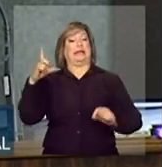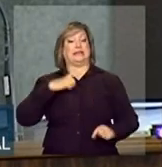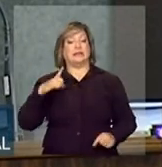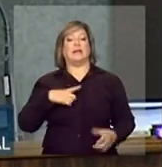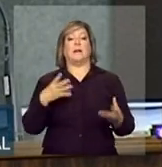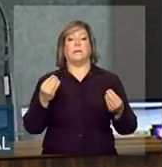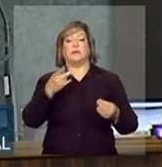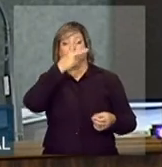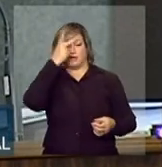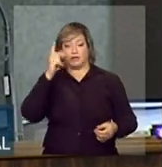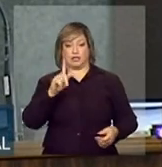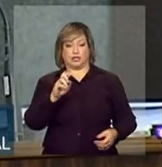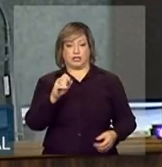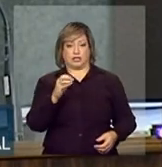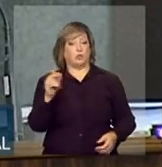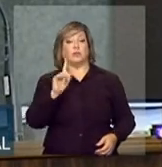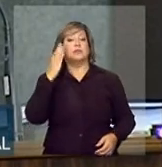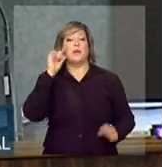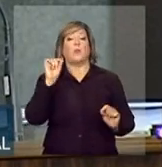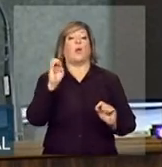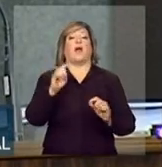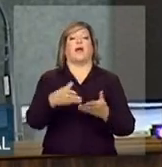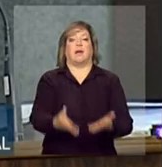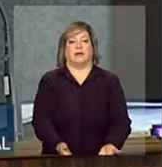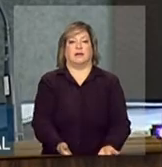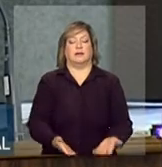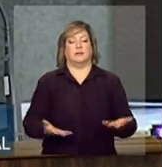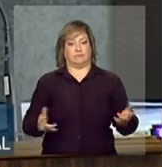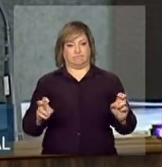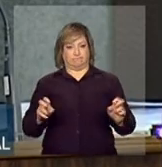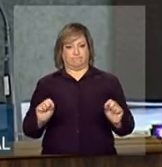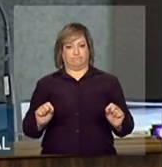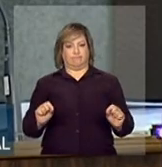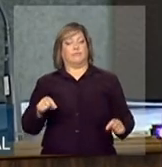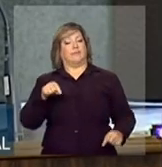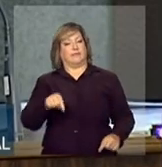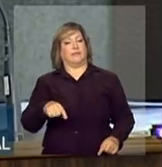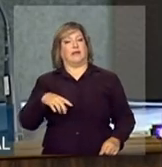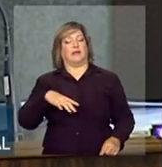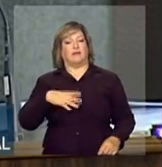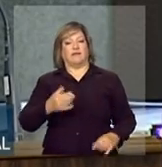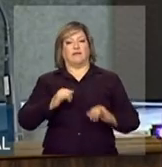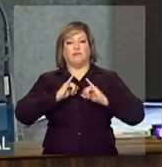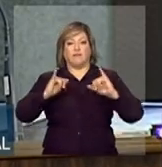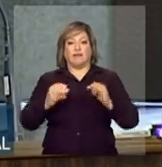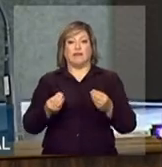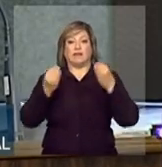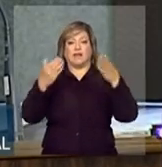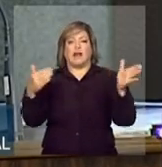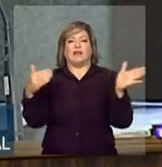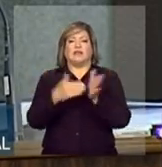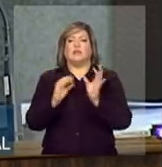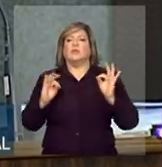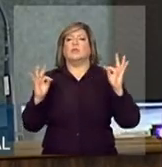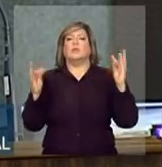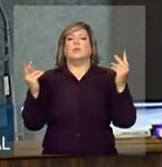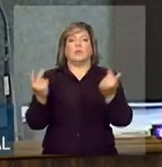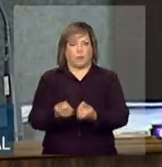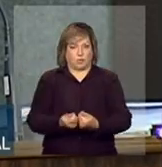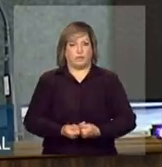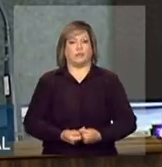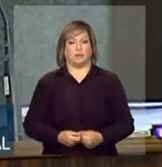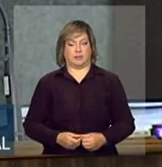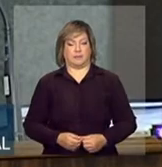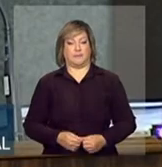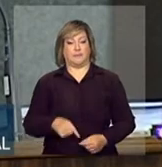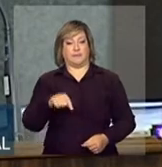não sabe o que é. Então, essa informação aqui é o nosso desafio, levar essa informação até a ponta onde acontece tudo. Esse é um